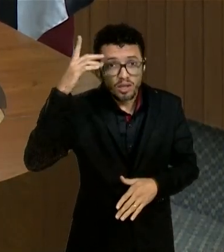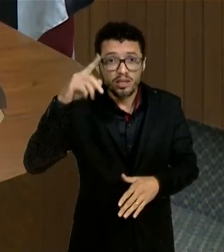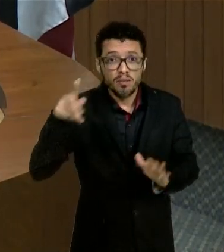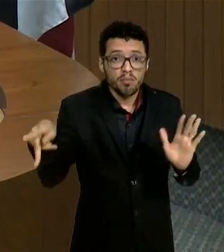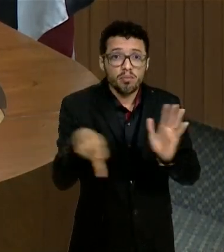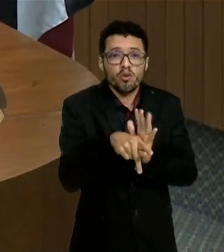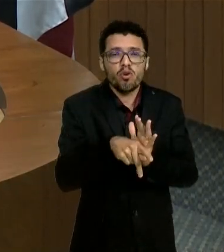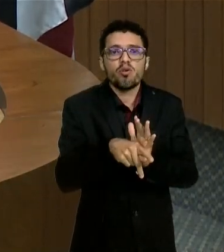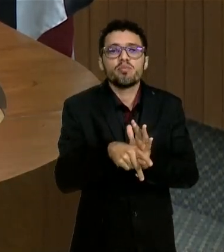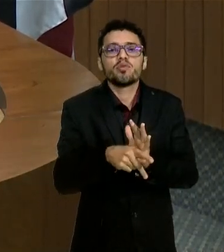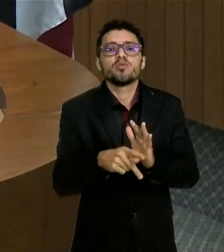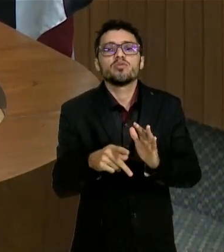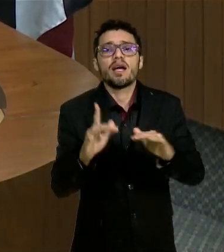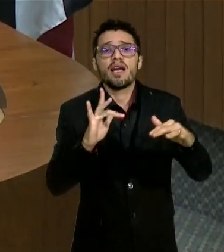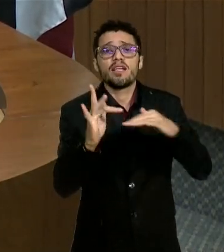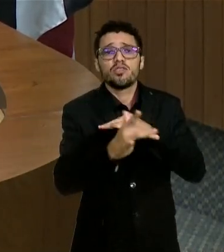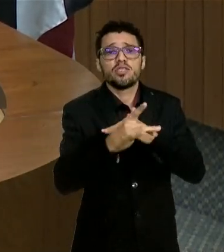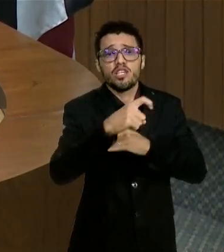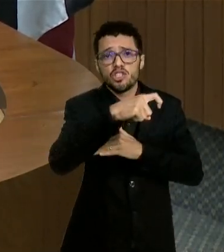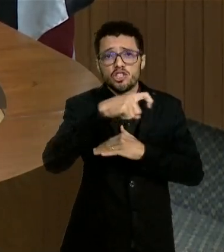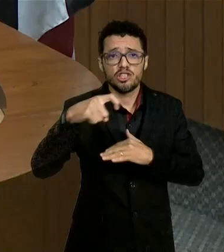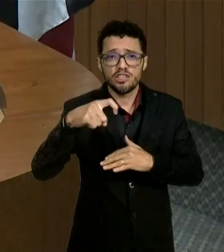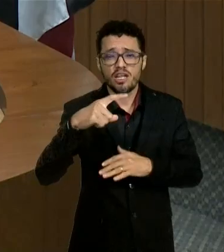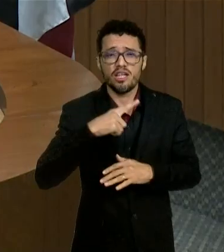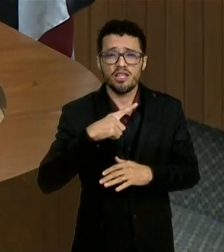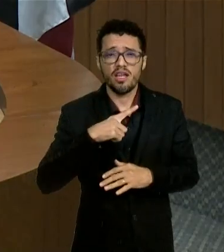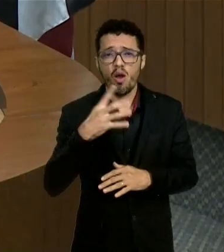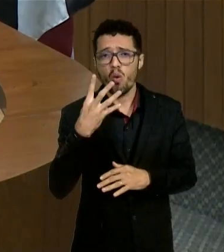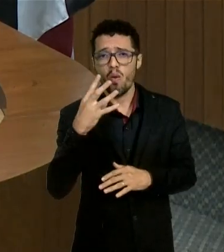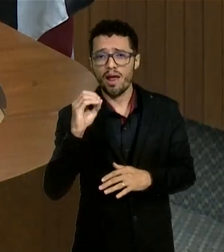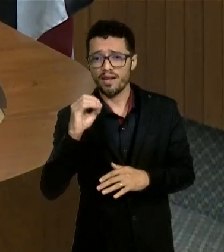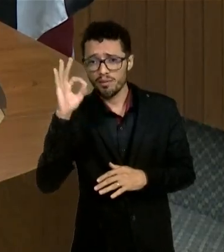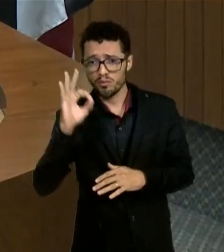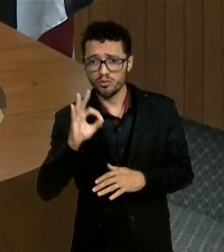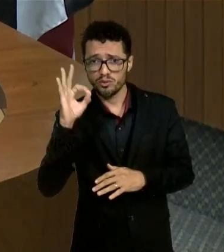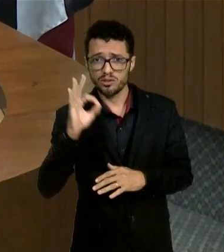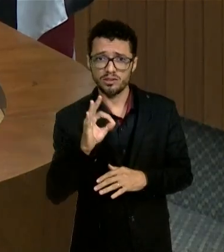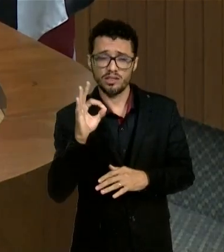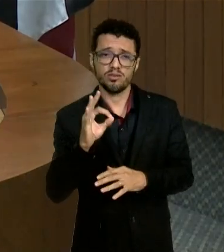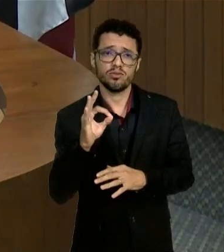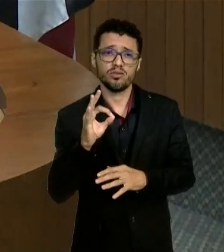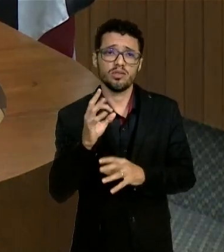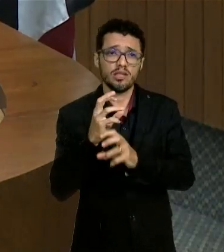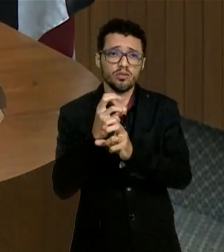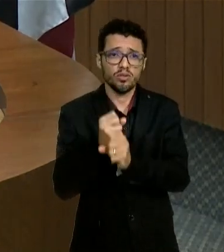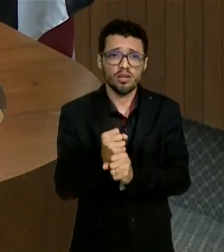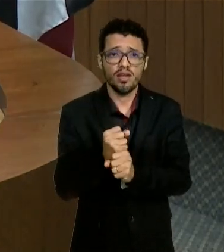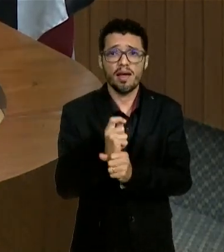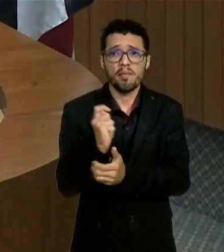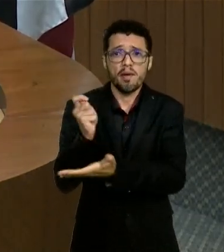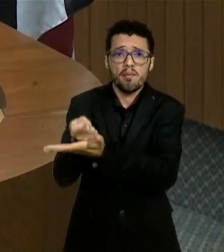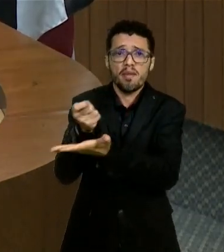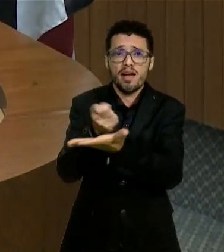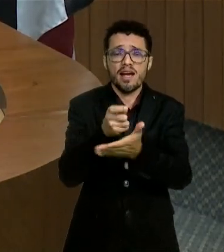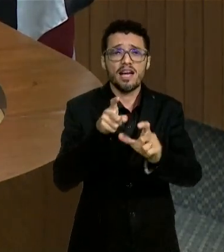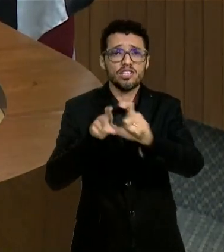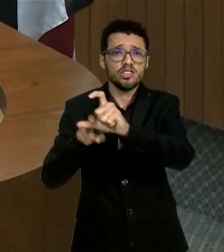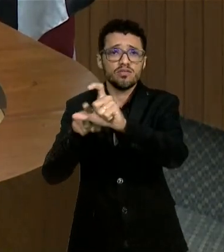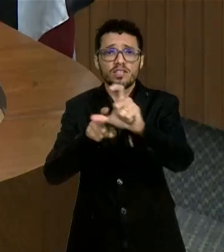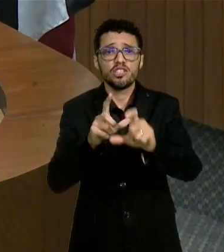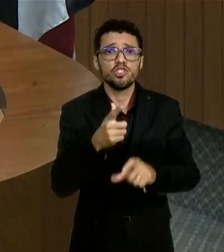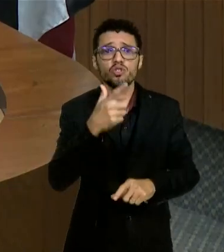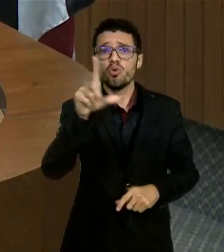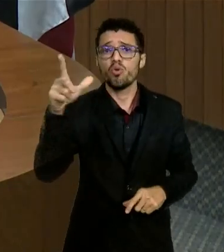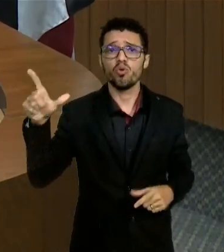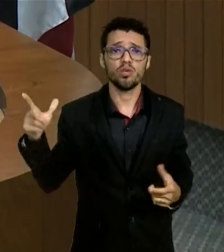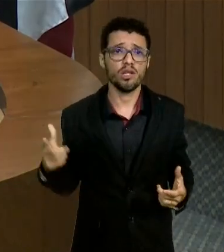apenas 40% das cotas, da outra empresa para pagar a conta de outra. Isso nunca